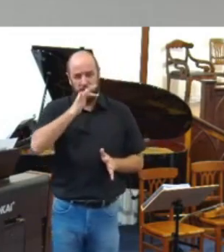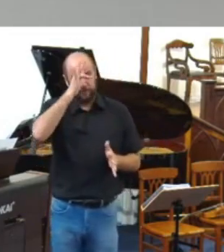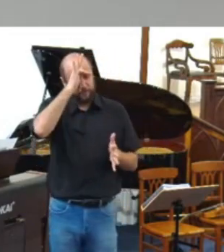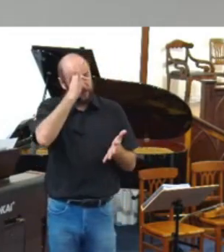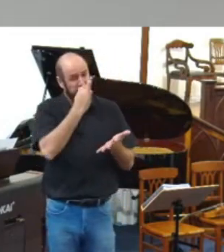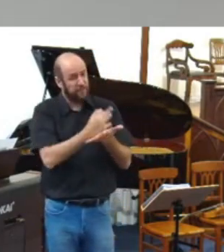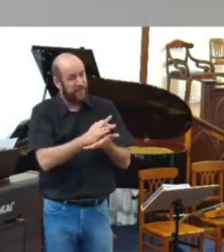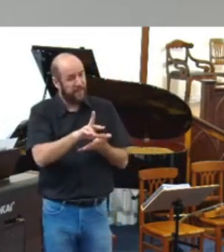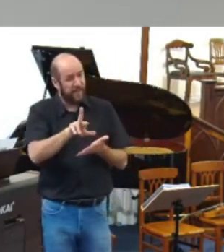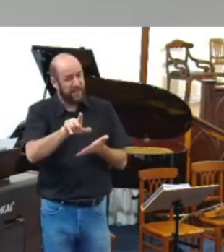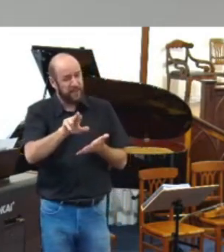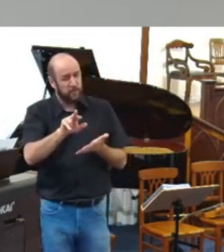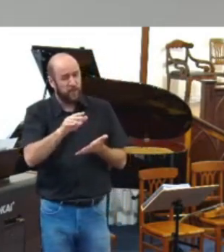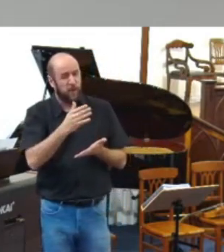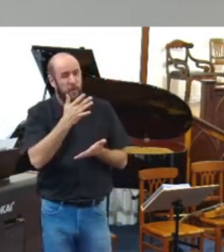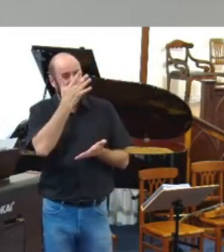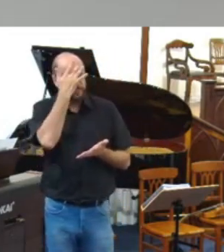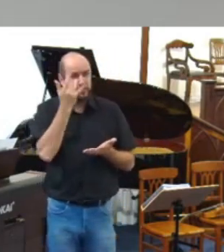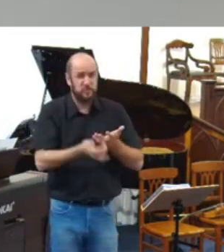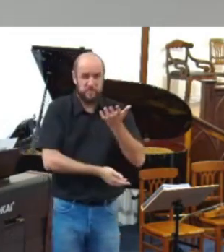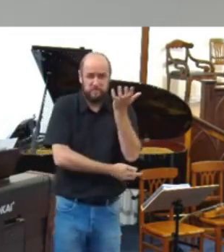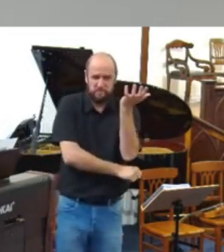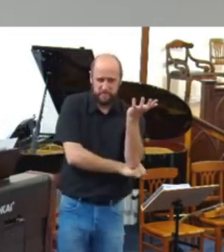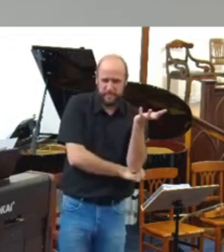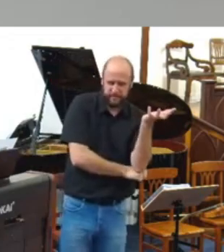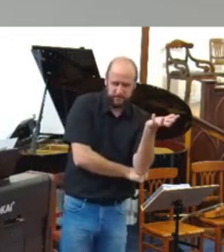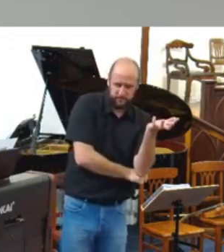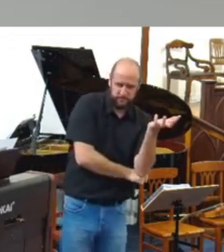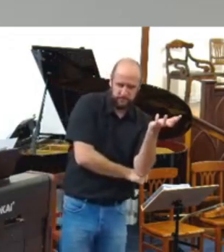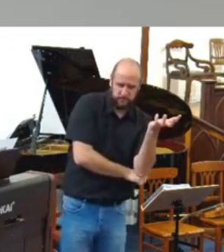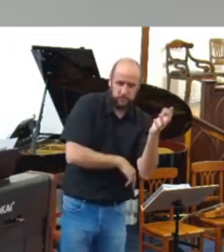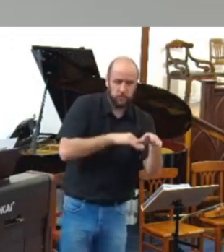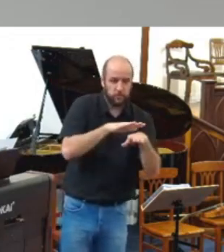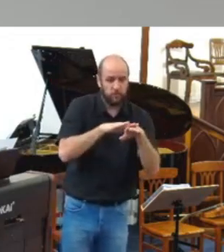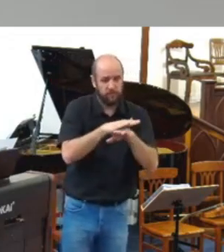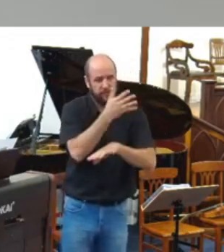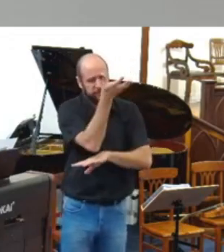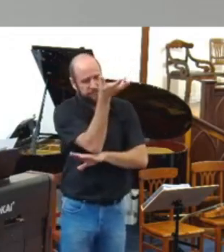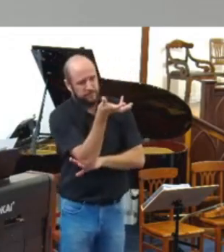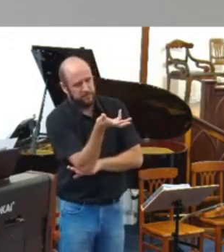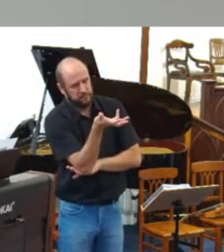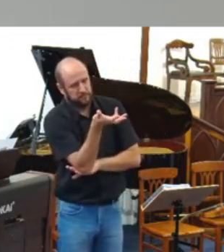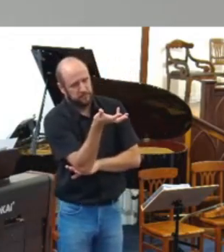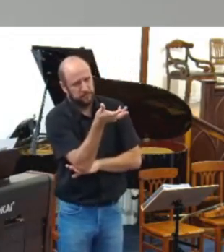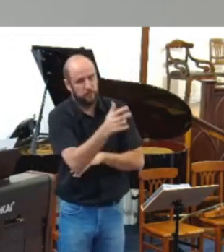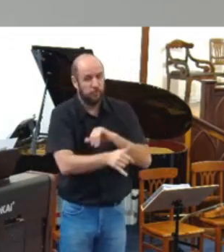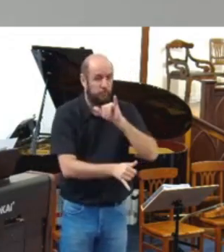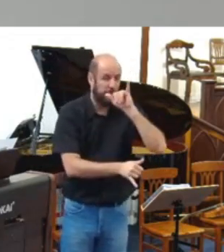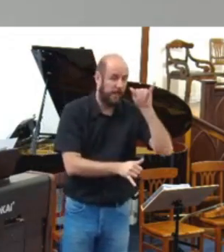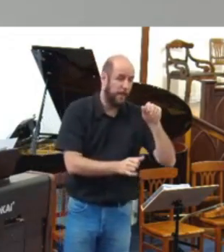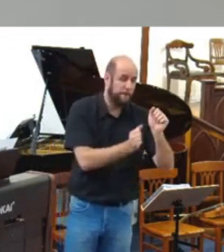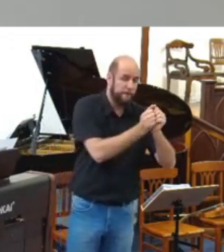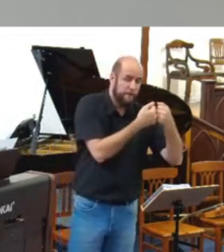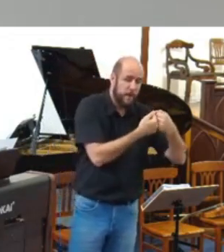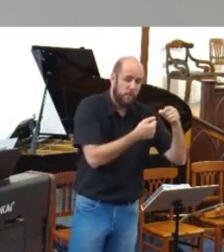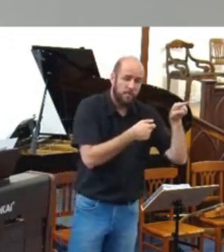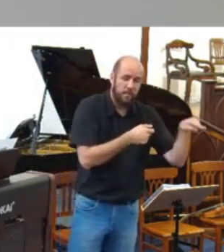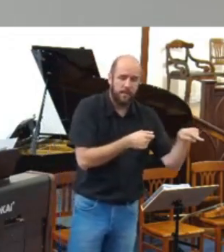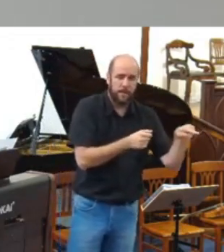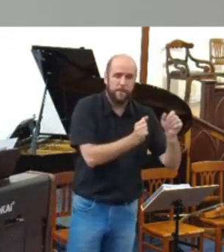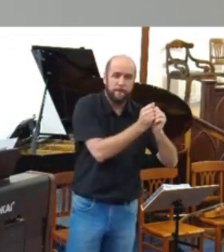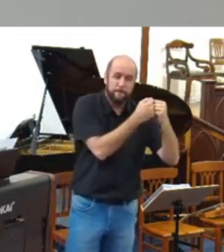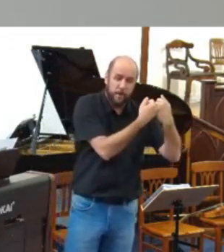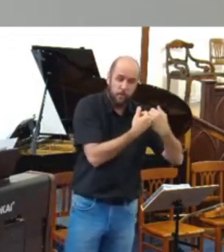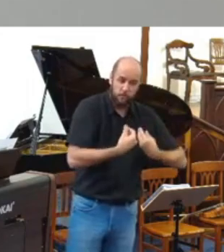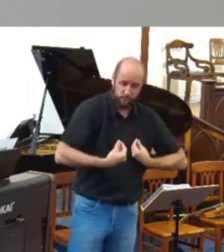isso. Um mendigo dizendo para outro mendigo: onde está o pão? Ele